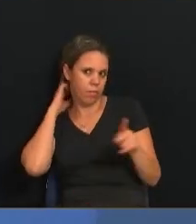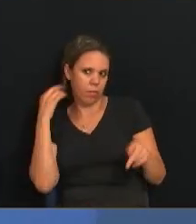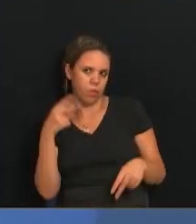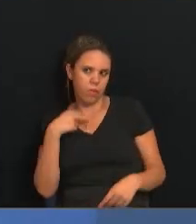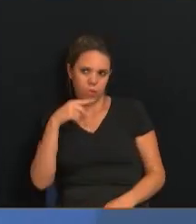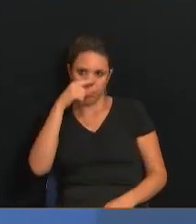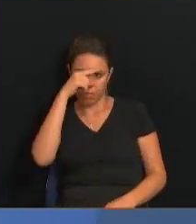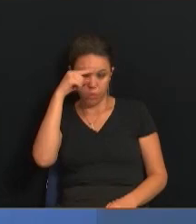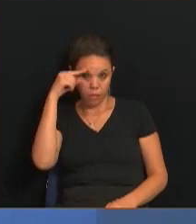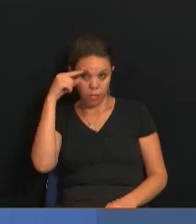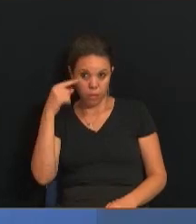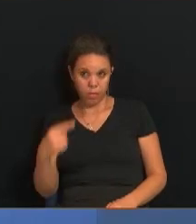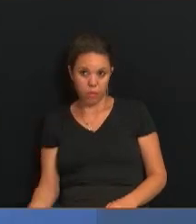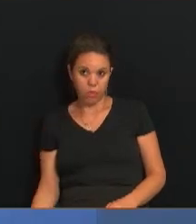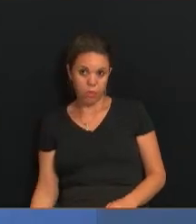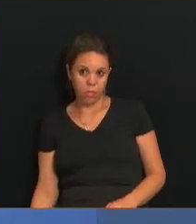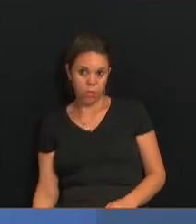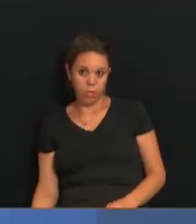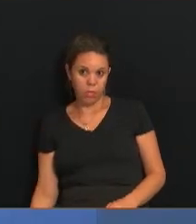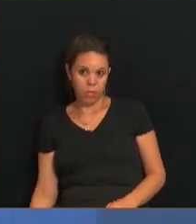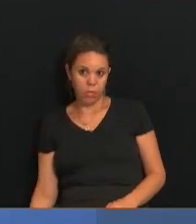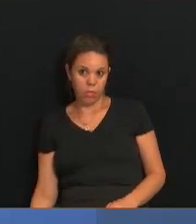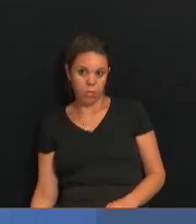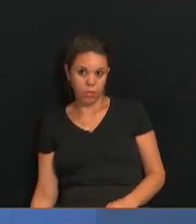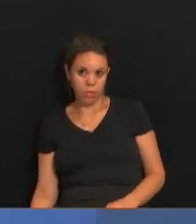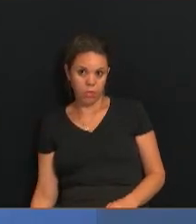Felipe Marques. Veja como foi.